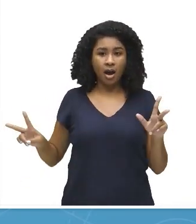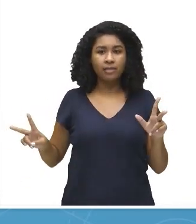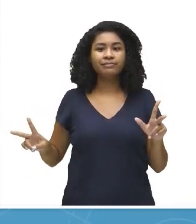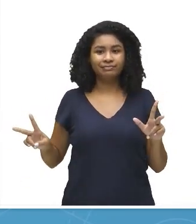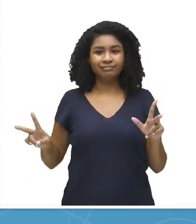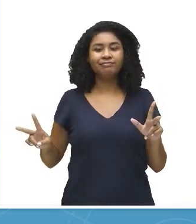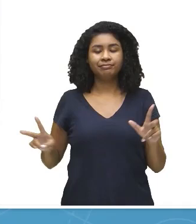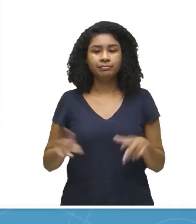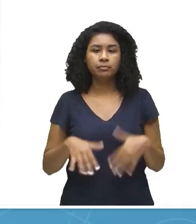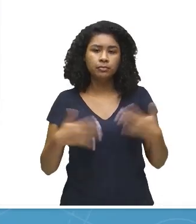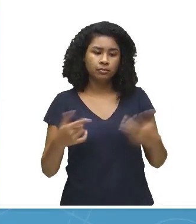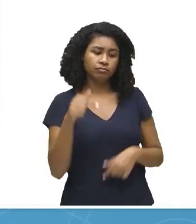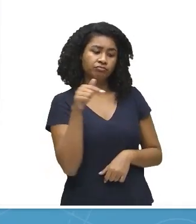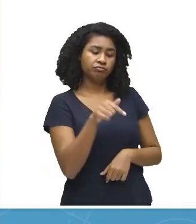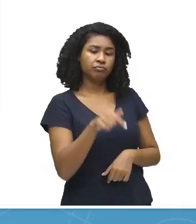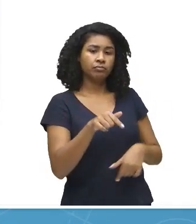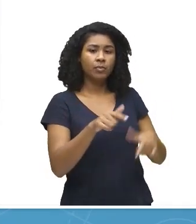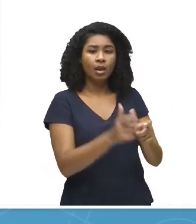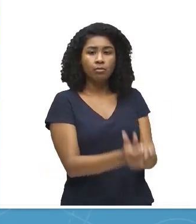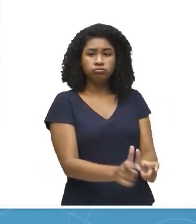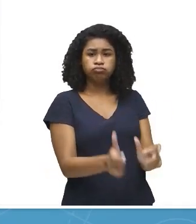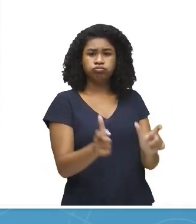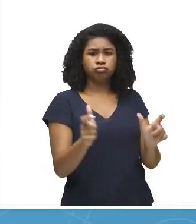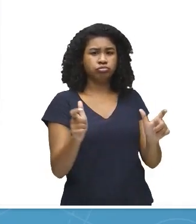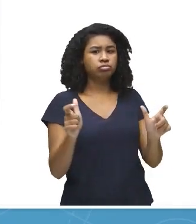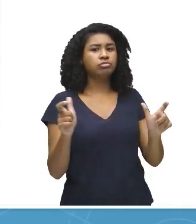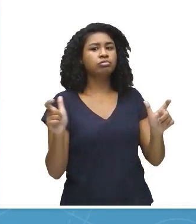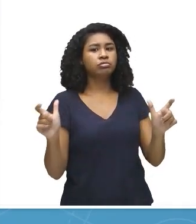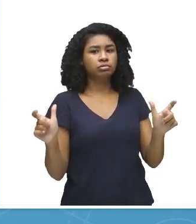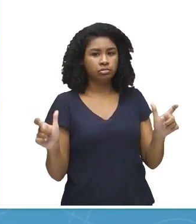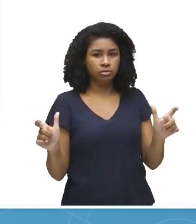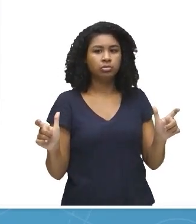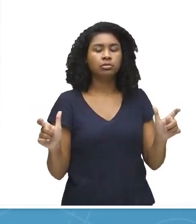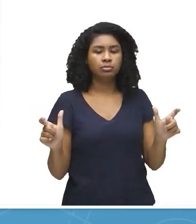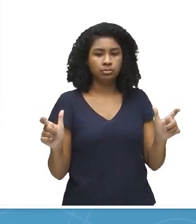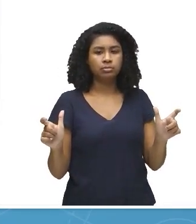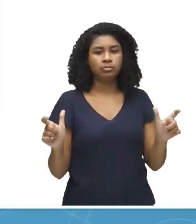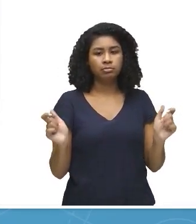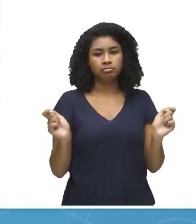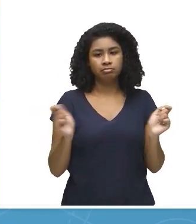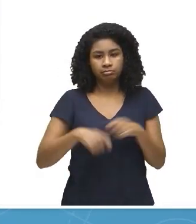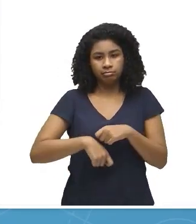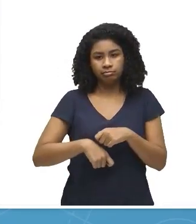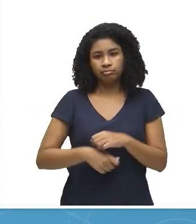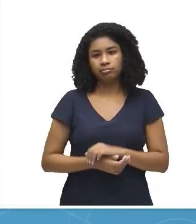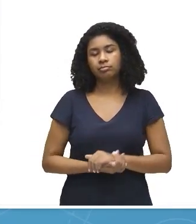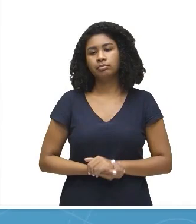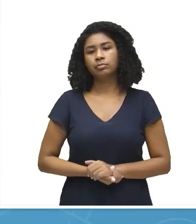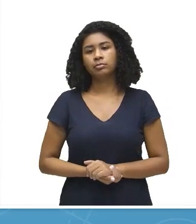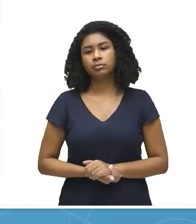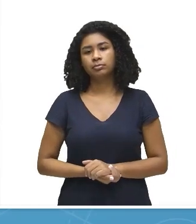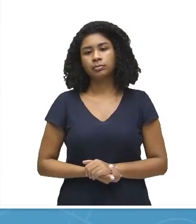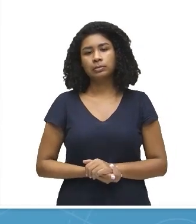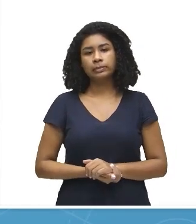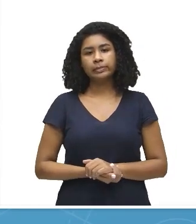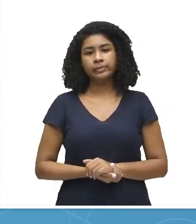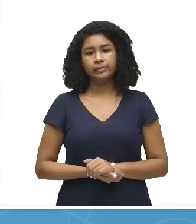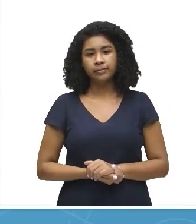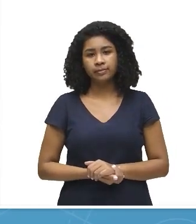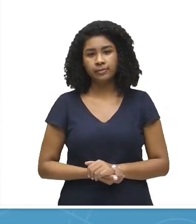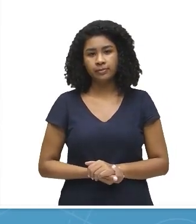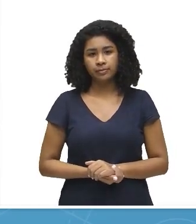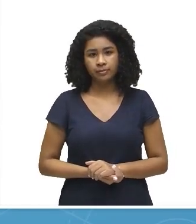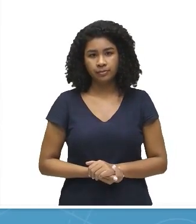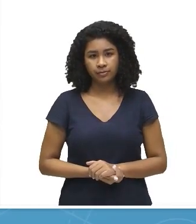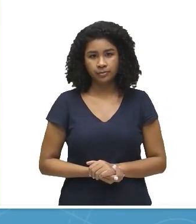Então, o meio urbano, ele acabou inchando, acabou crescendo com relação ao meio rural. Aí a gente